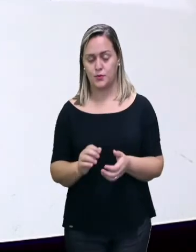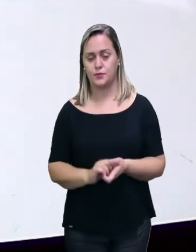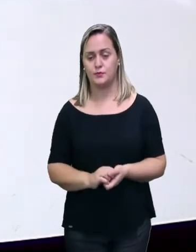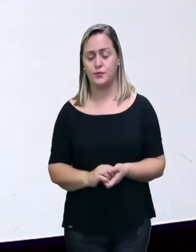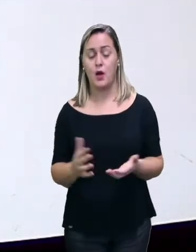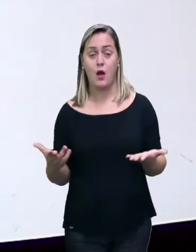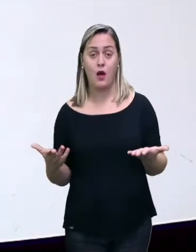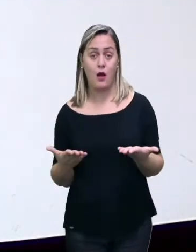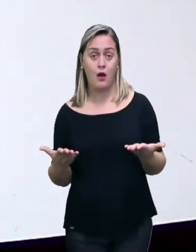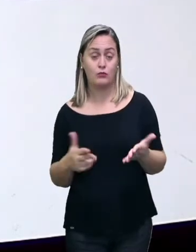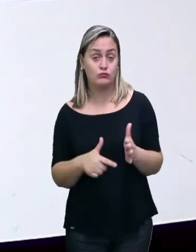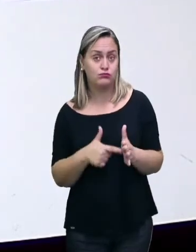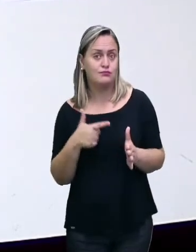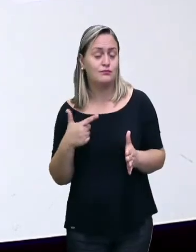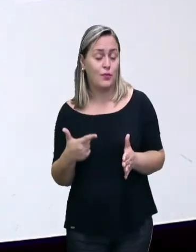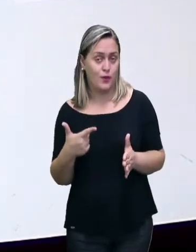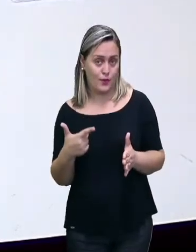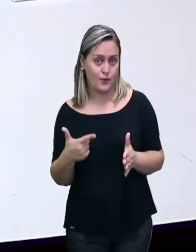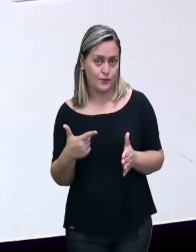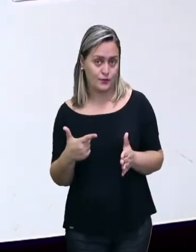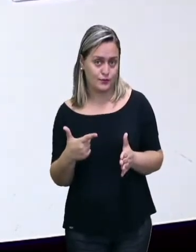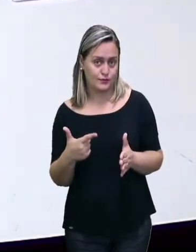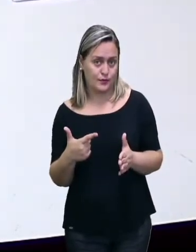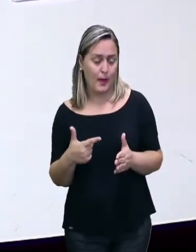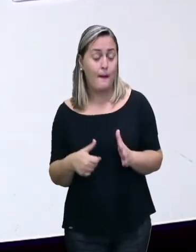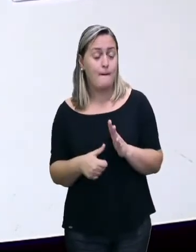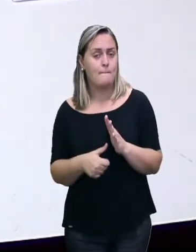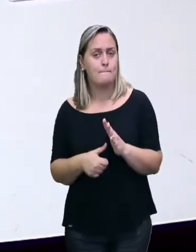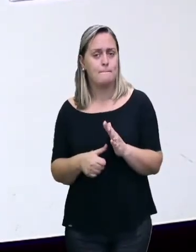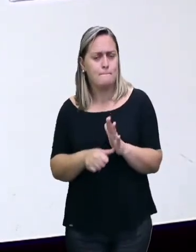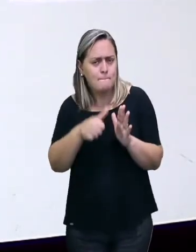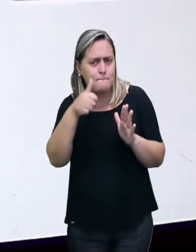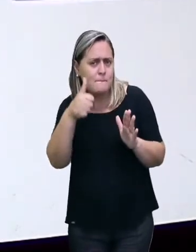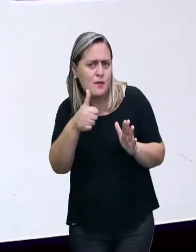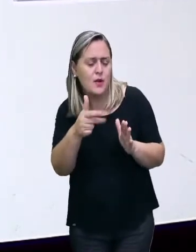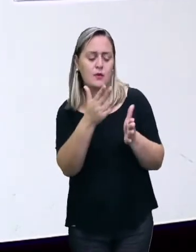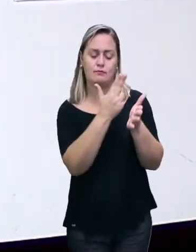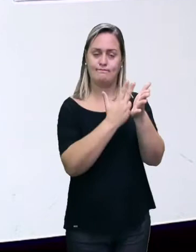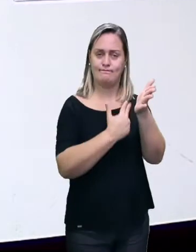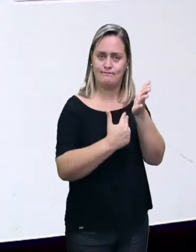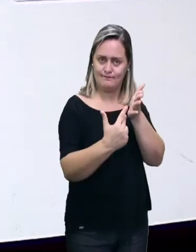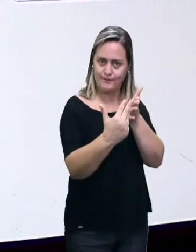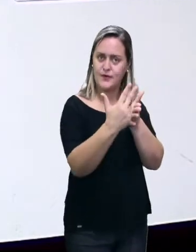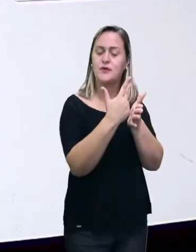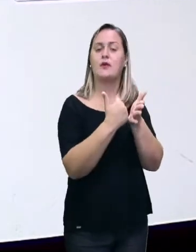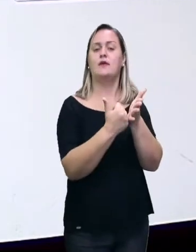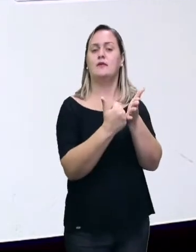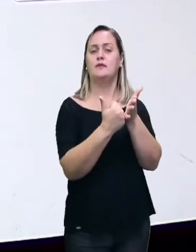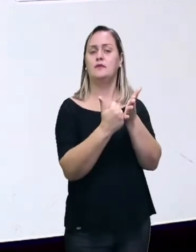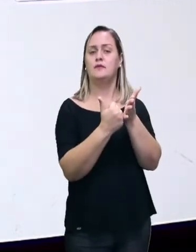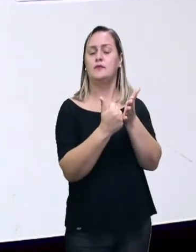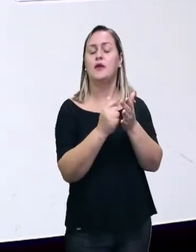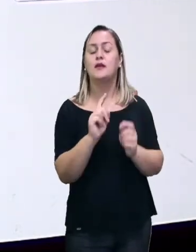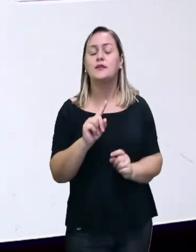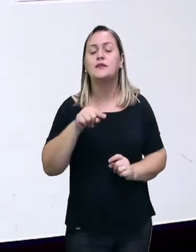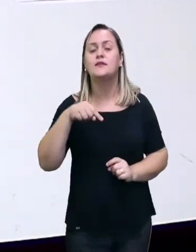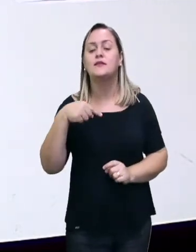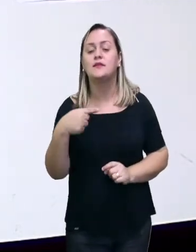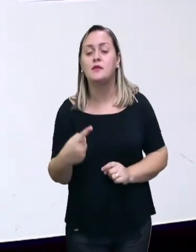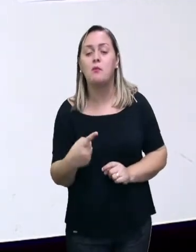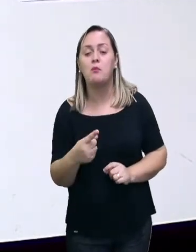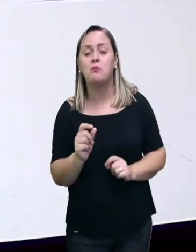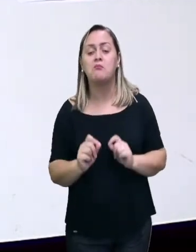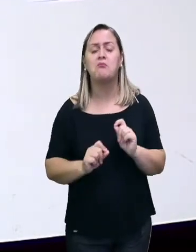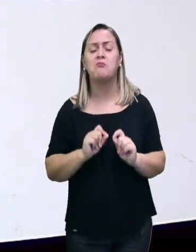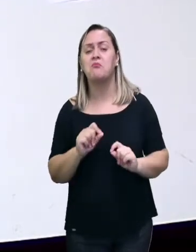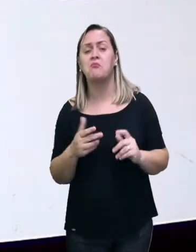Segundo passo, gente, depois que eu terminei meu desenho, que eu colori do jeito que eu gostaria que ficasse,